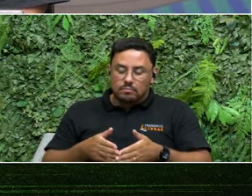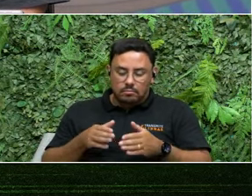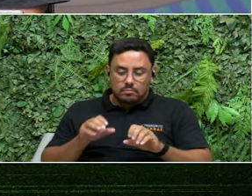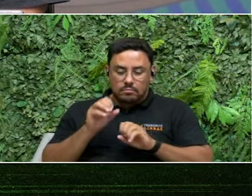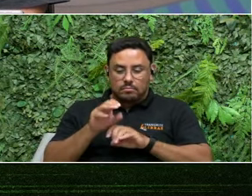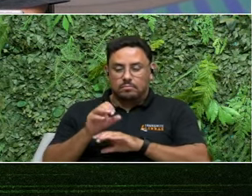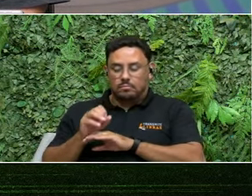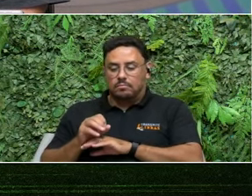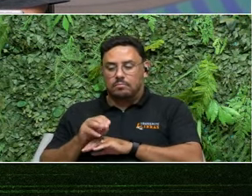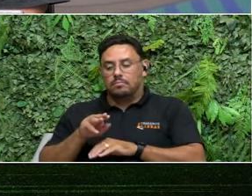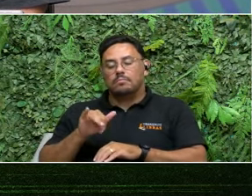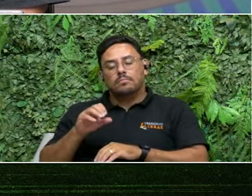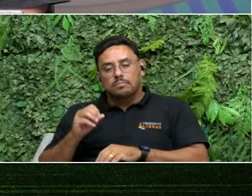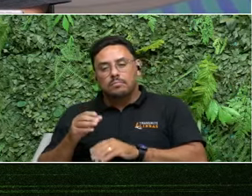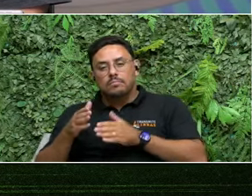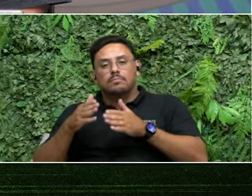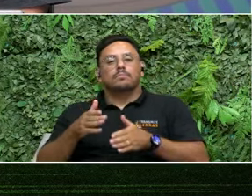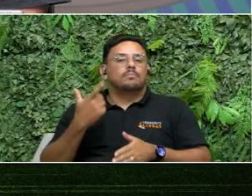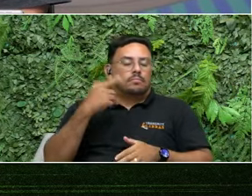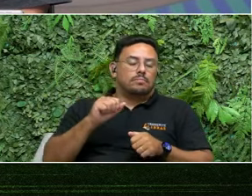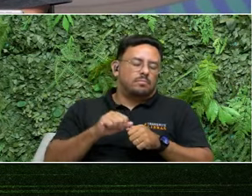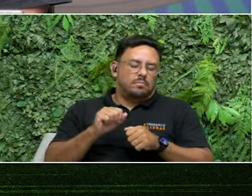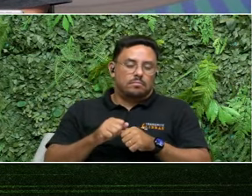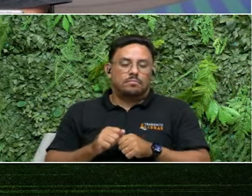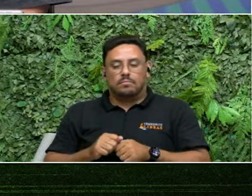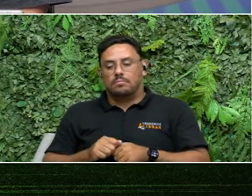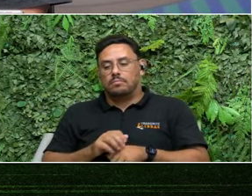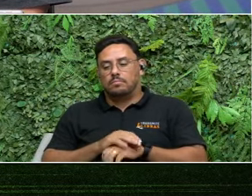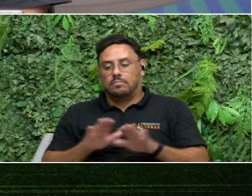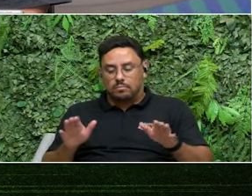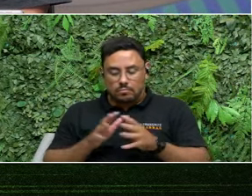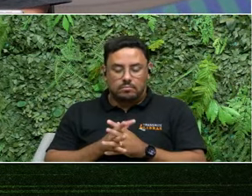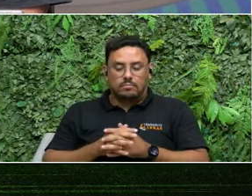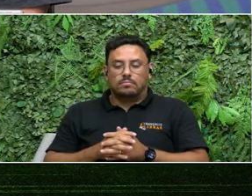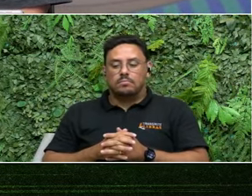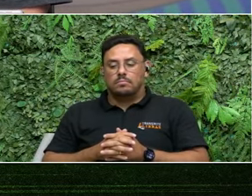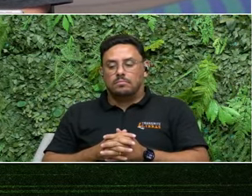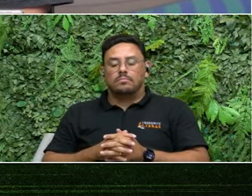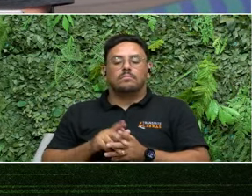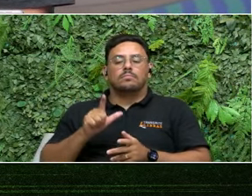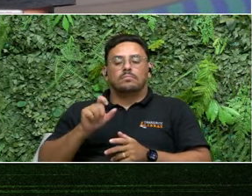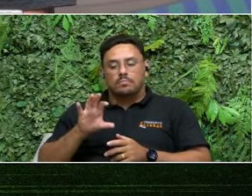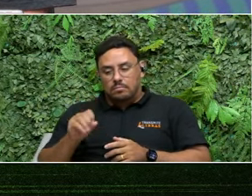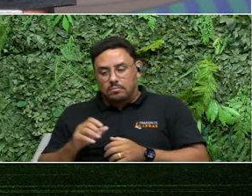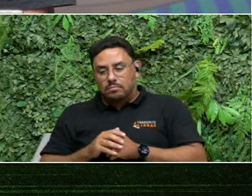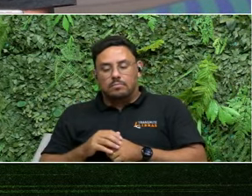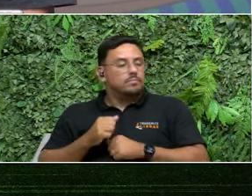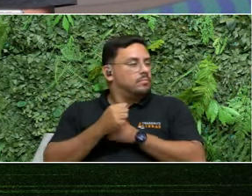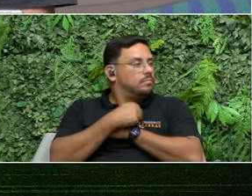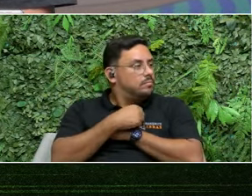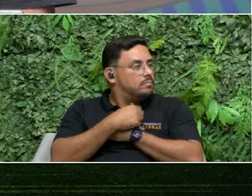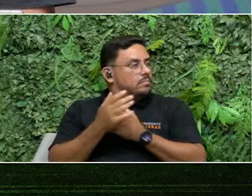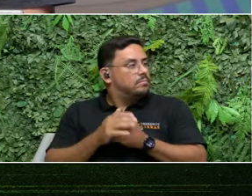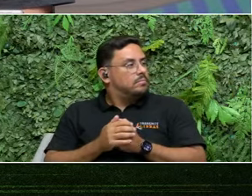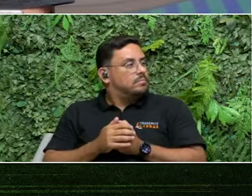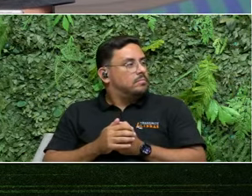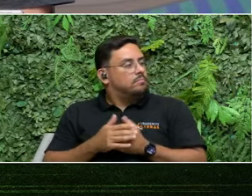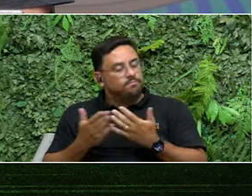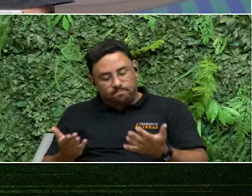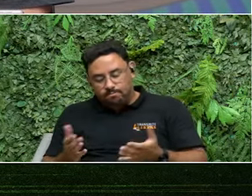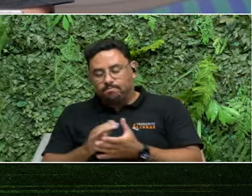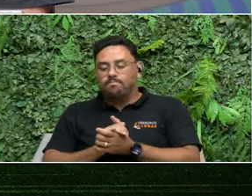milito p os cara para jogar coisa que o Felipão não tava fazendo um abraço para vocês aí Leandro do pompé Ô Leandro abraço para você transferi